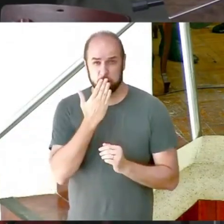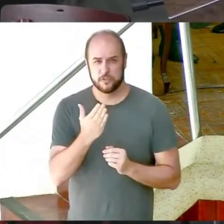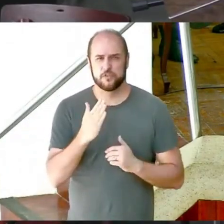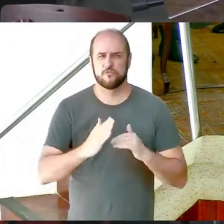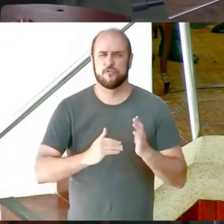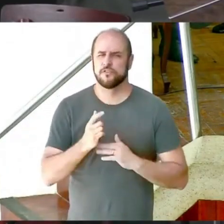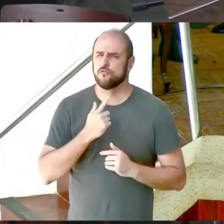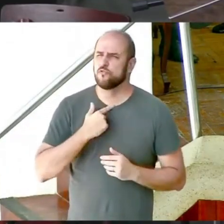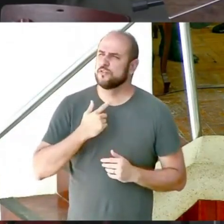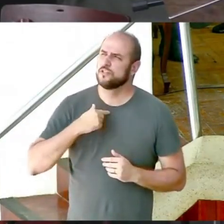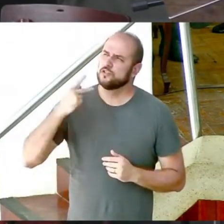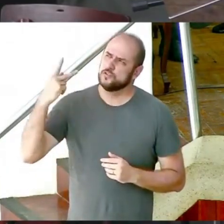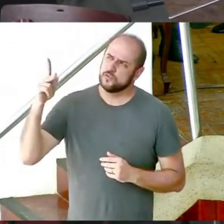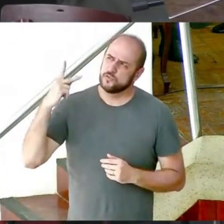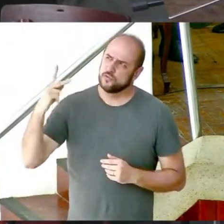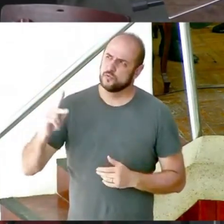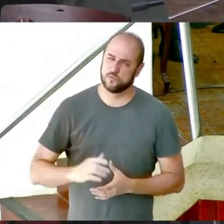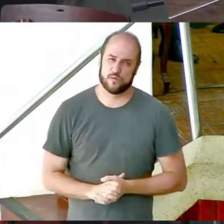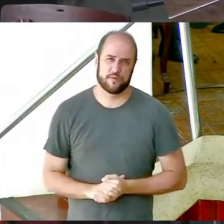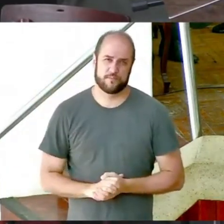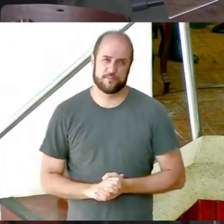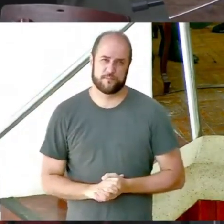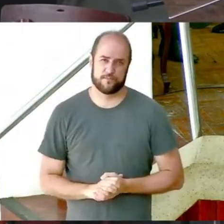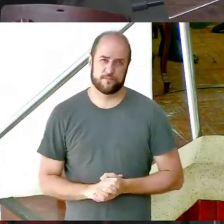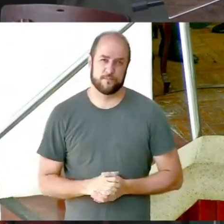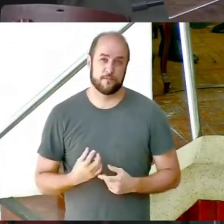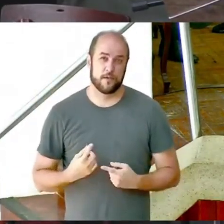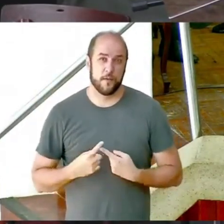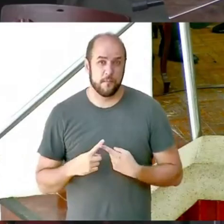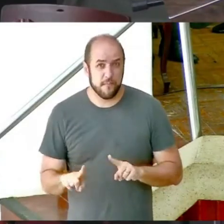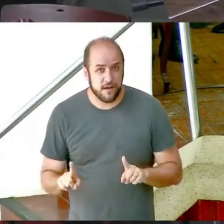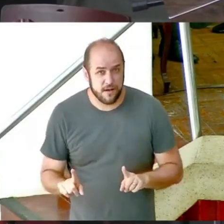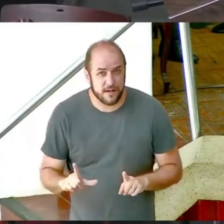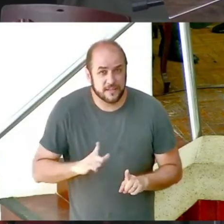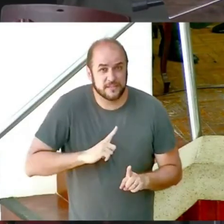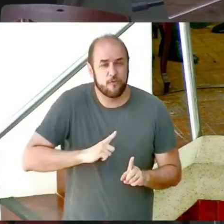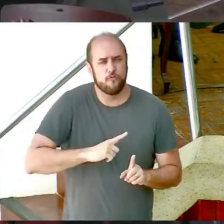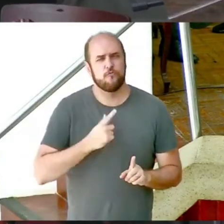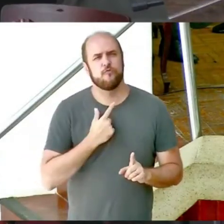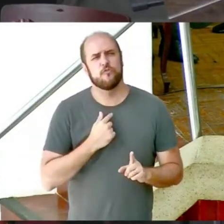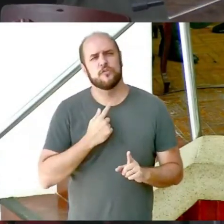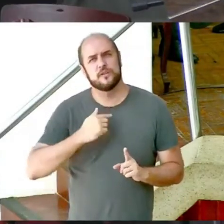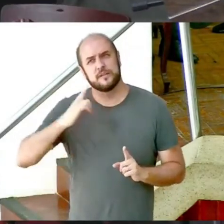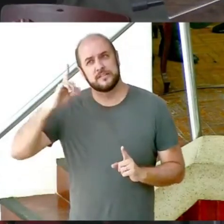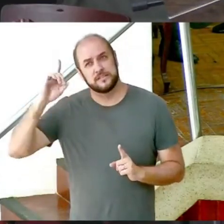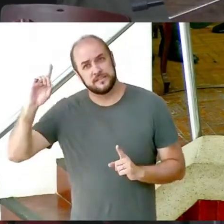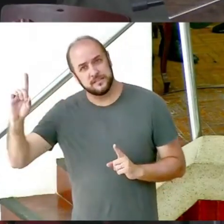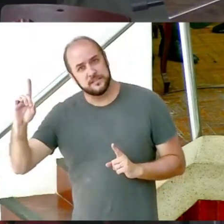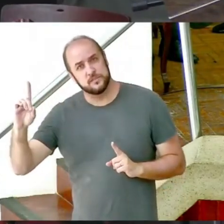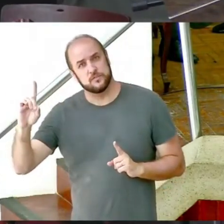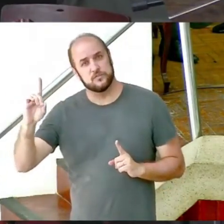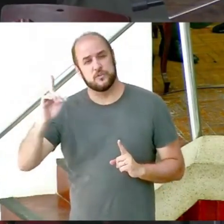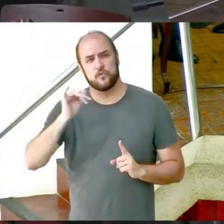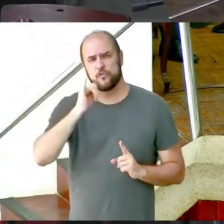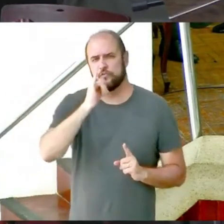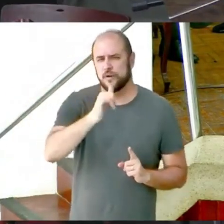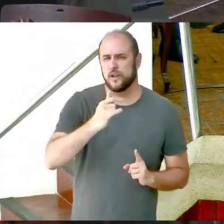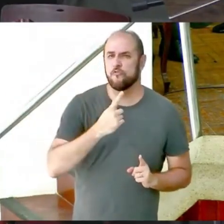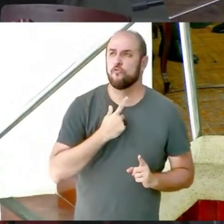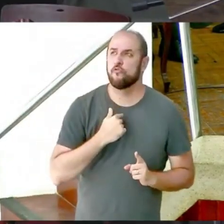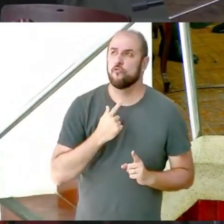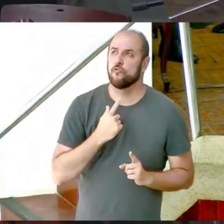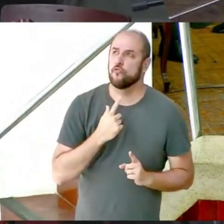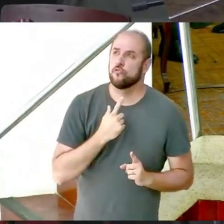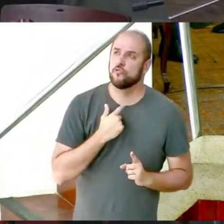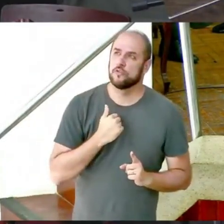tua vontade. Mas existe um outro aspecto da vontade de Deus que a teologia chama de a